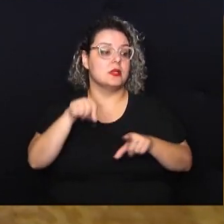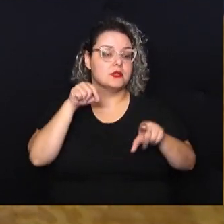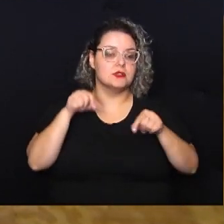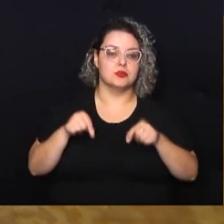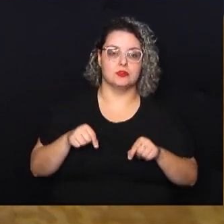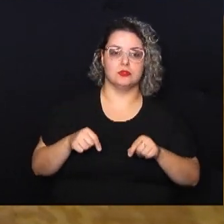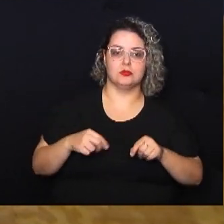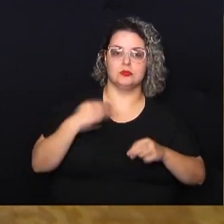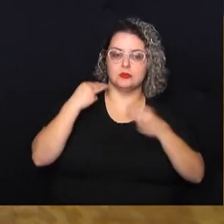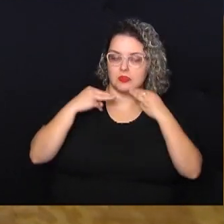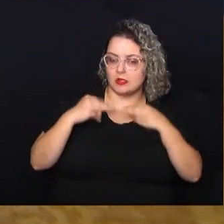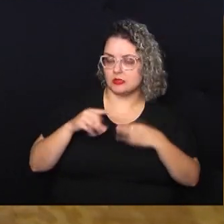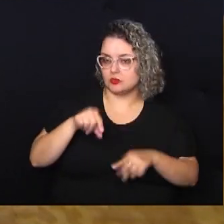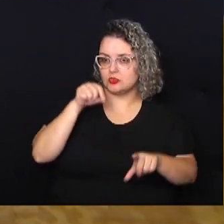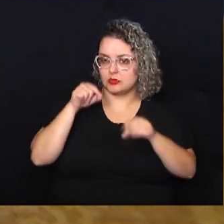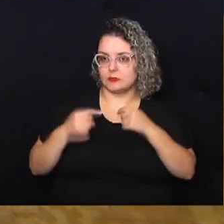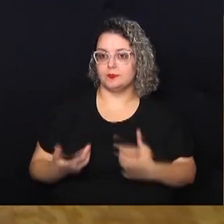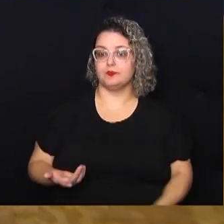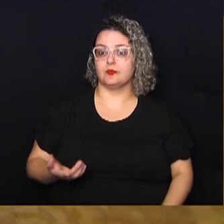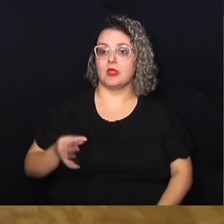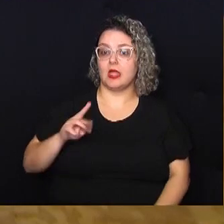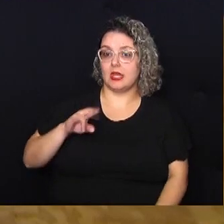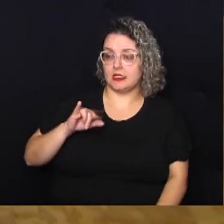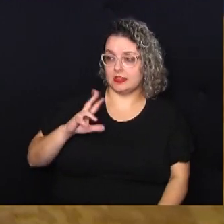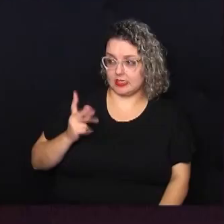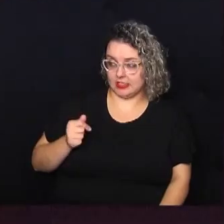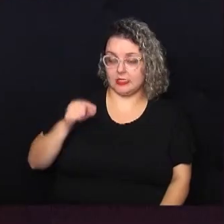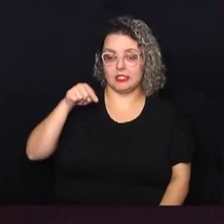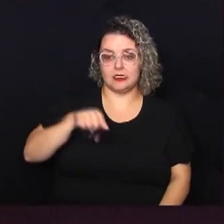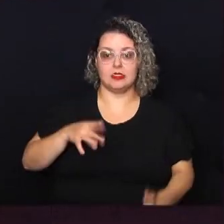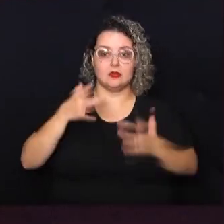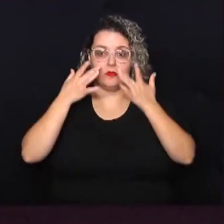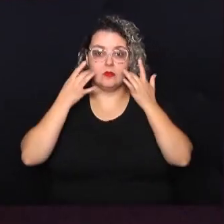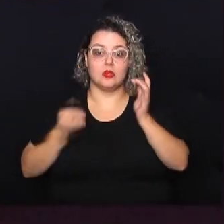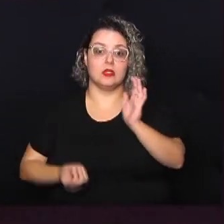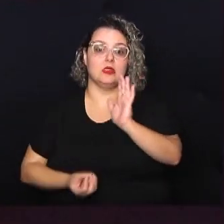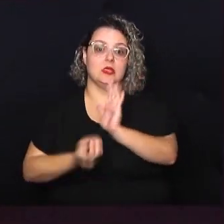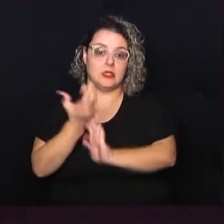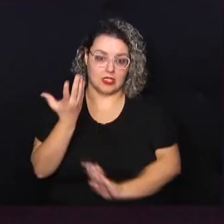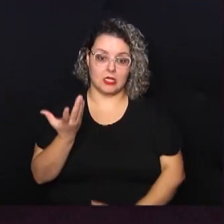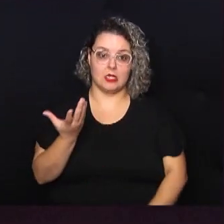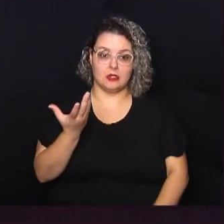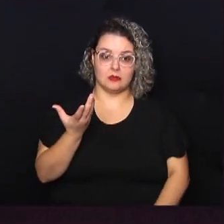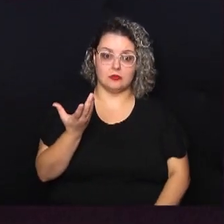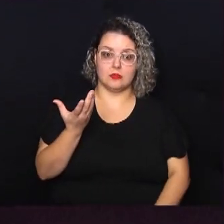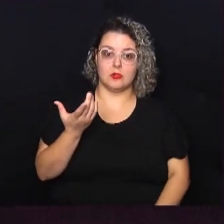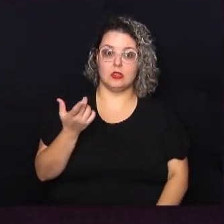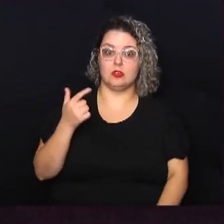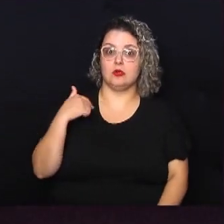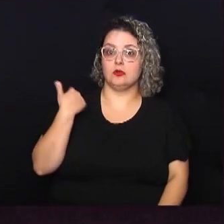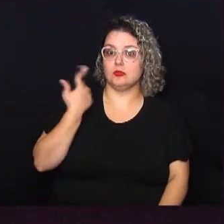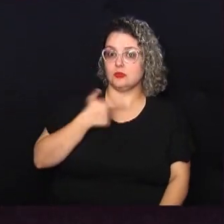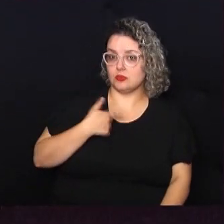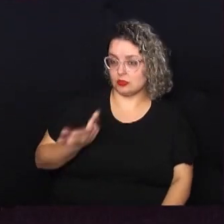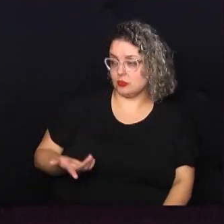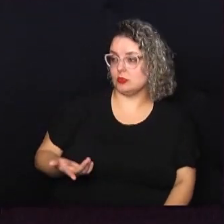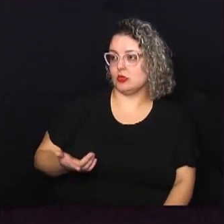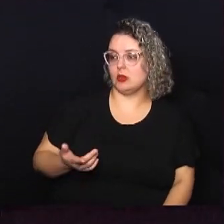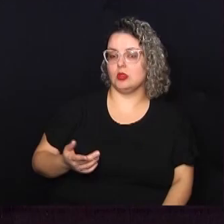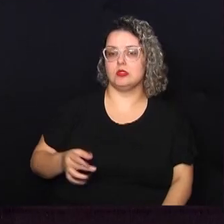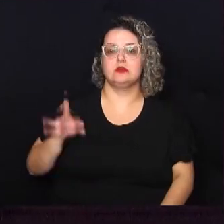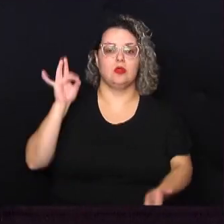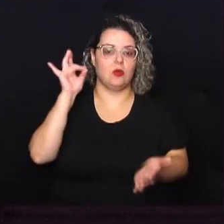repertório musical? A trilha sonora desse espetáculo foi criada a partir da nossa coreografia. Então é uma trilha sonora